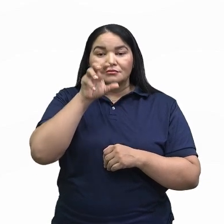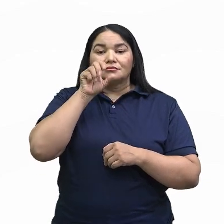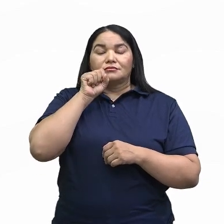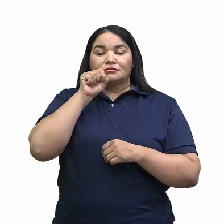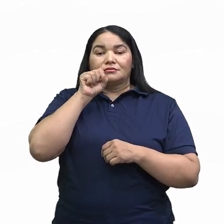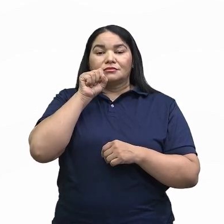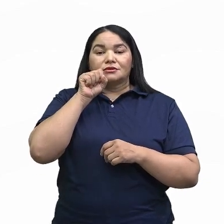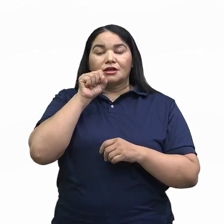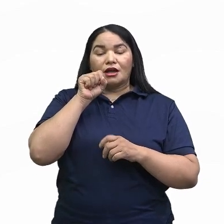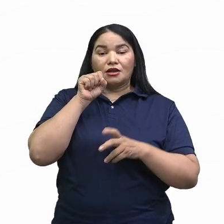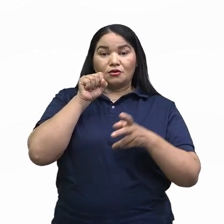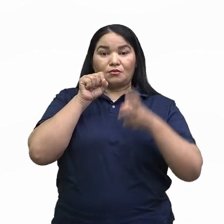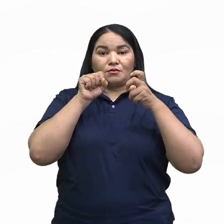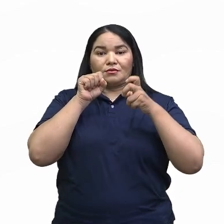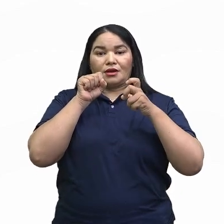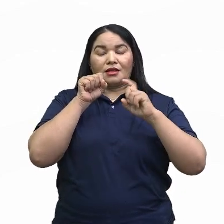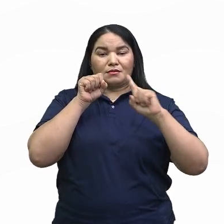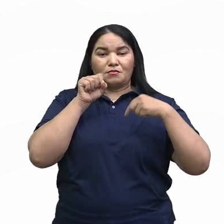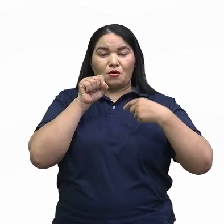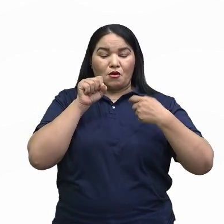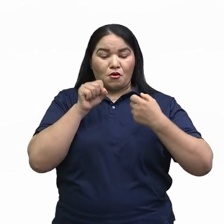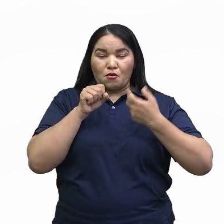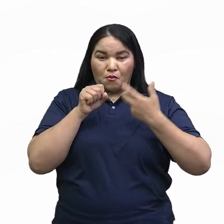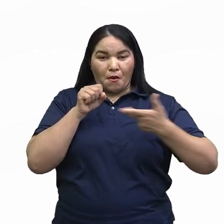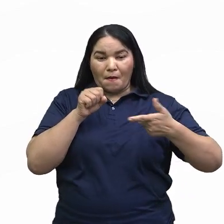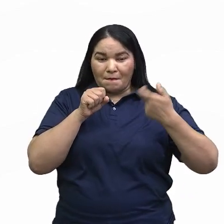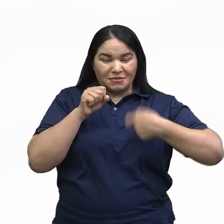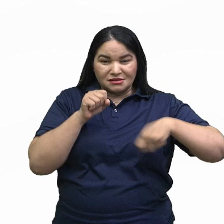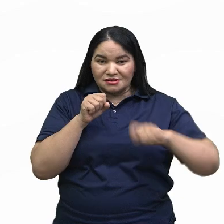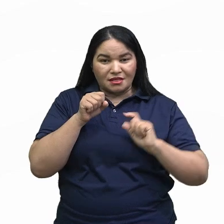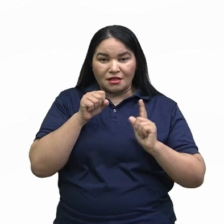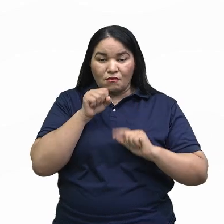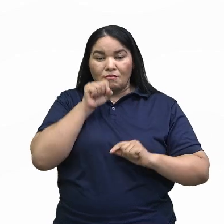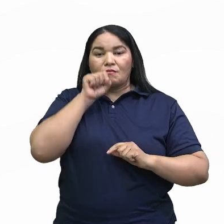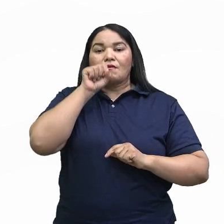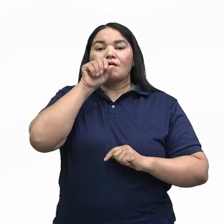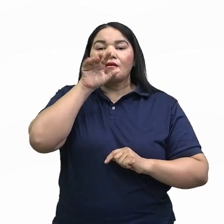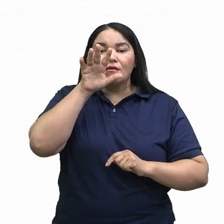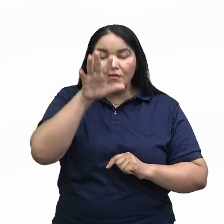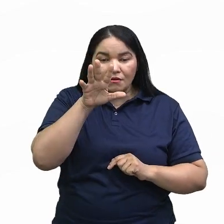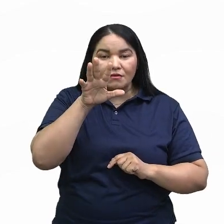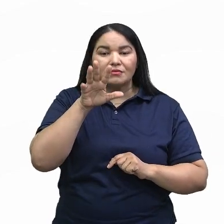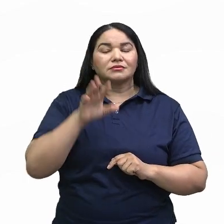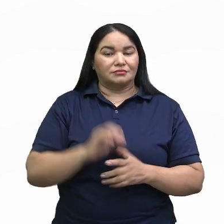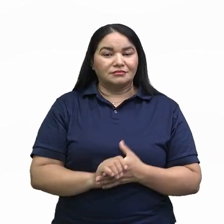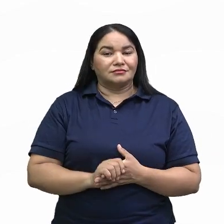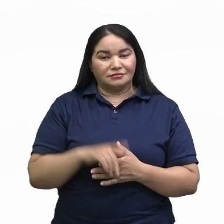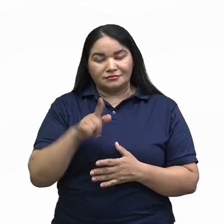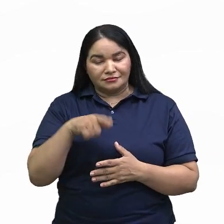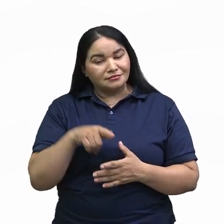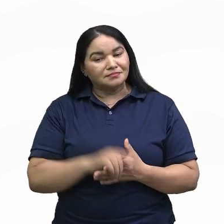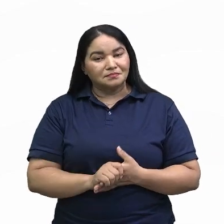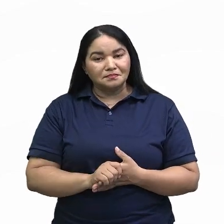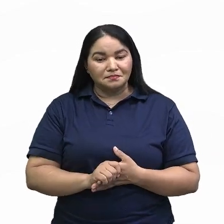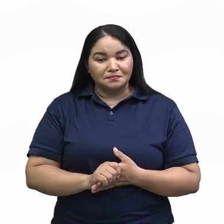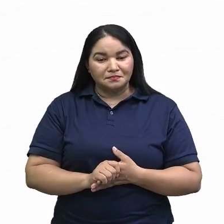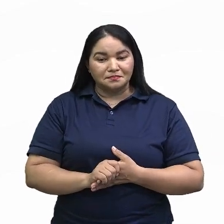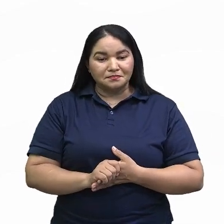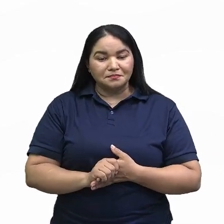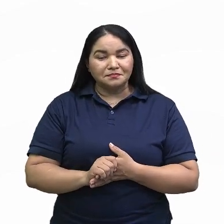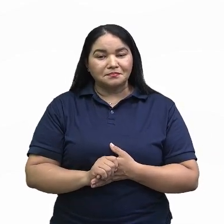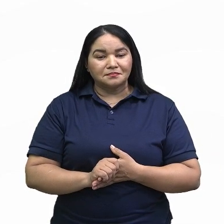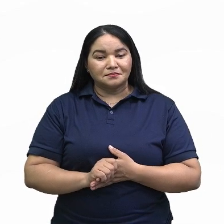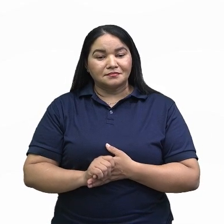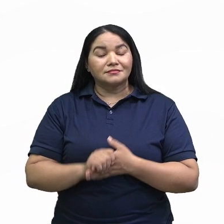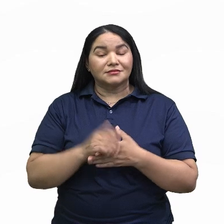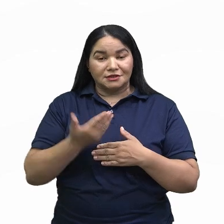a substância que o nosso corpo não precisa, que no caso é o gás carbônico, certo? Muito bem. Seguindo